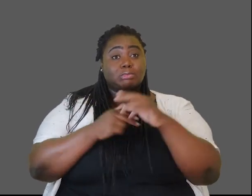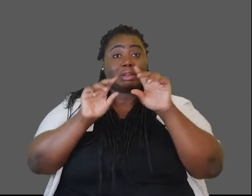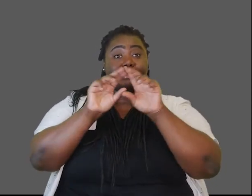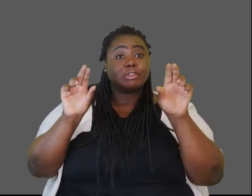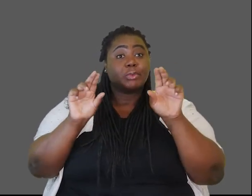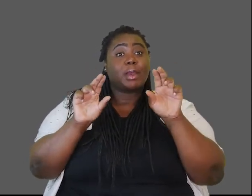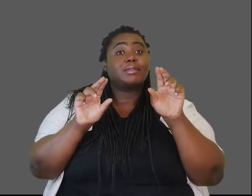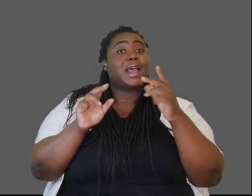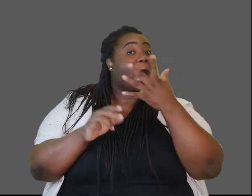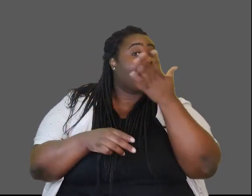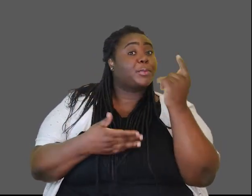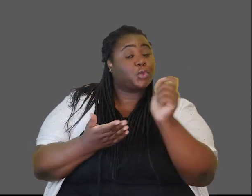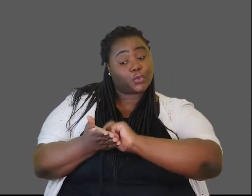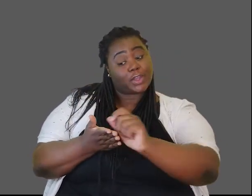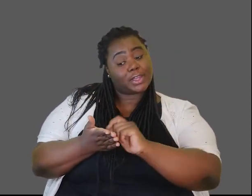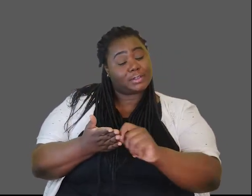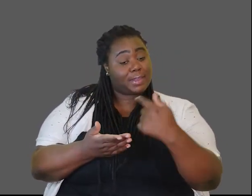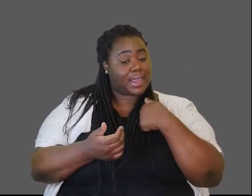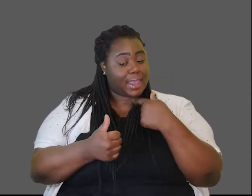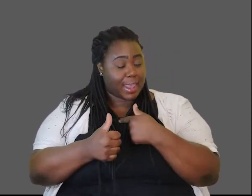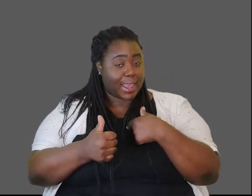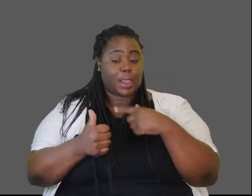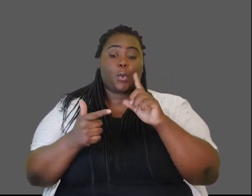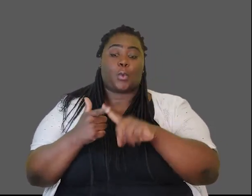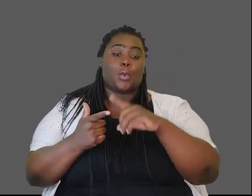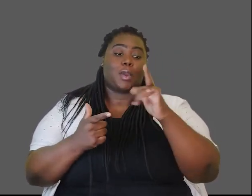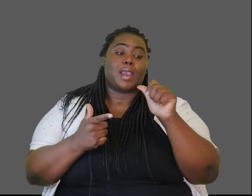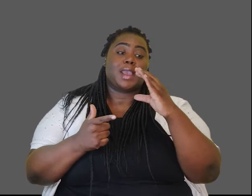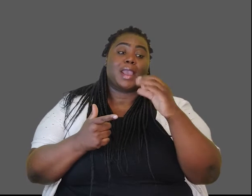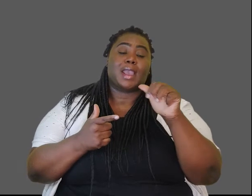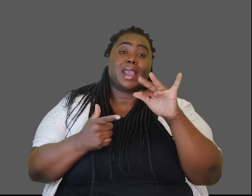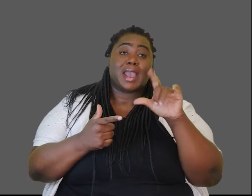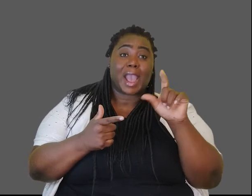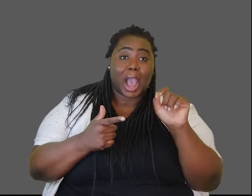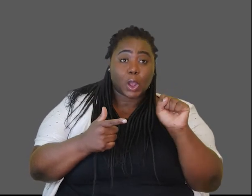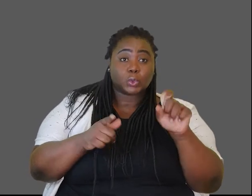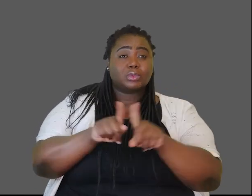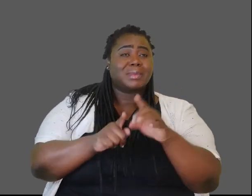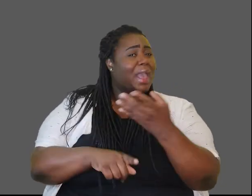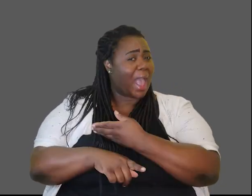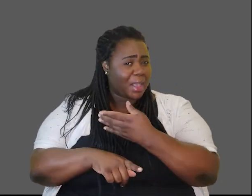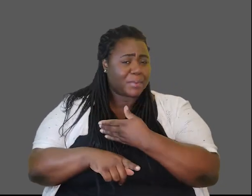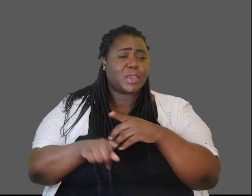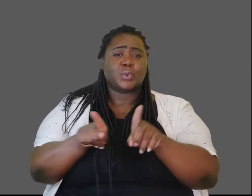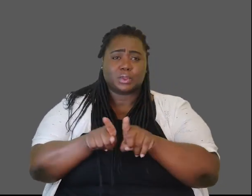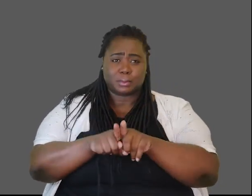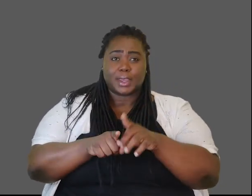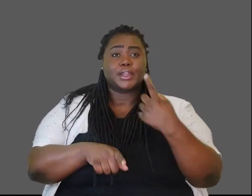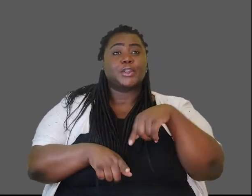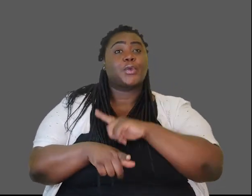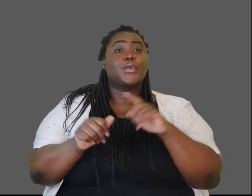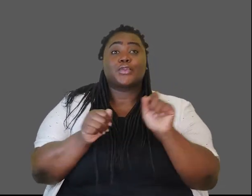Espaço. Os redatores desse programa eram eu e Carlos Aurélio Batitucci, que é amigo meu também,